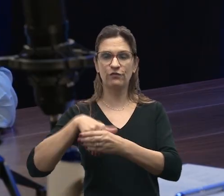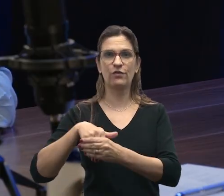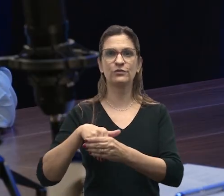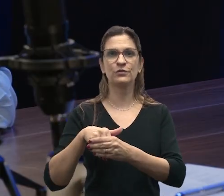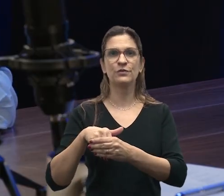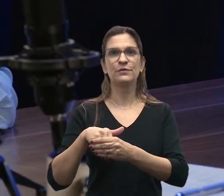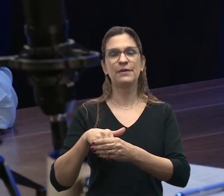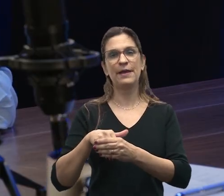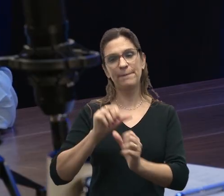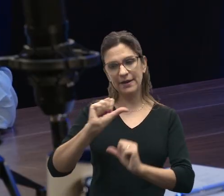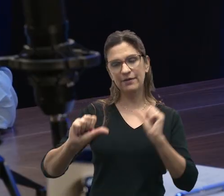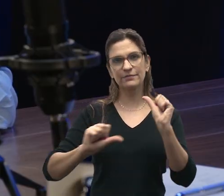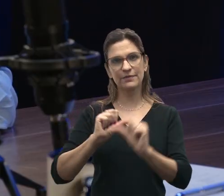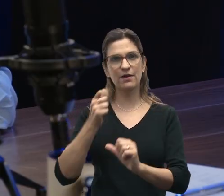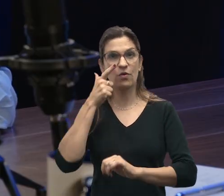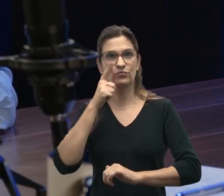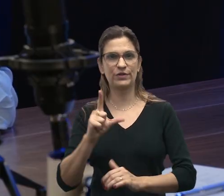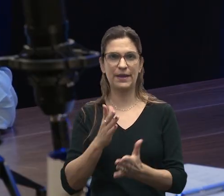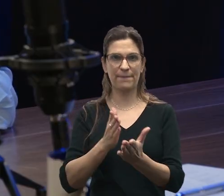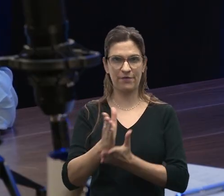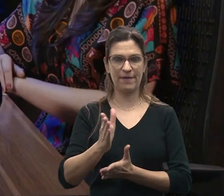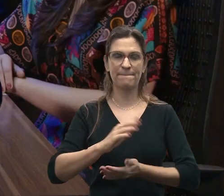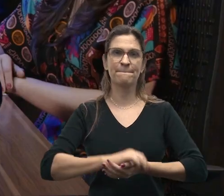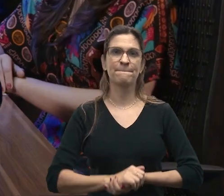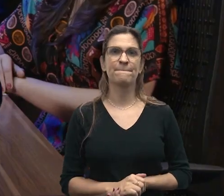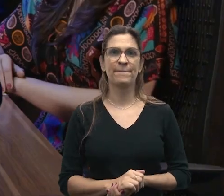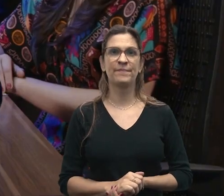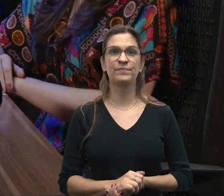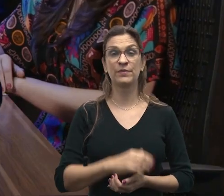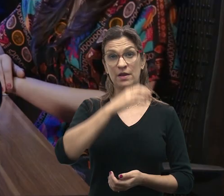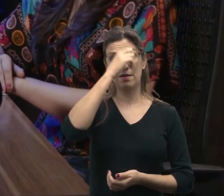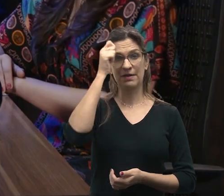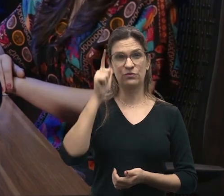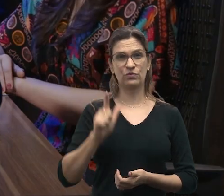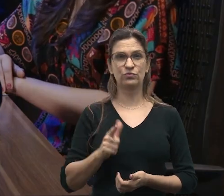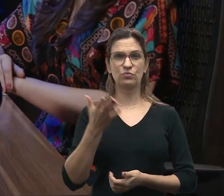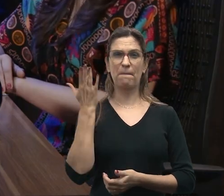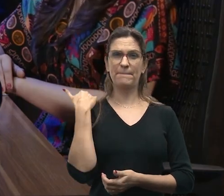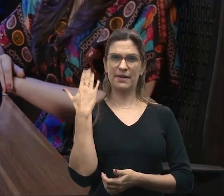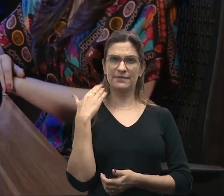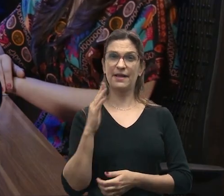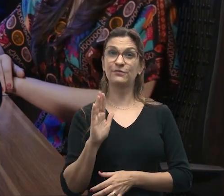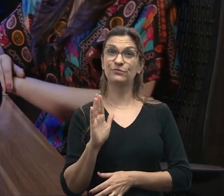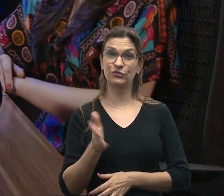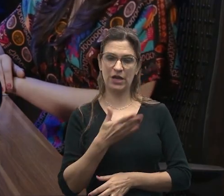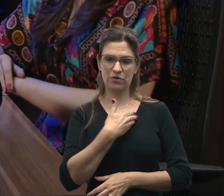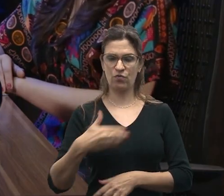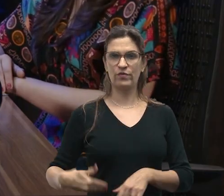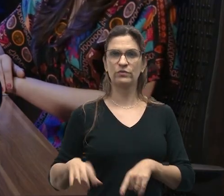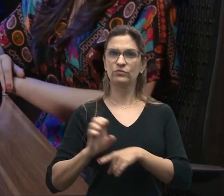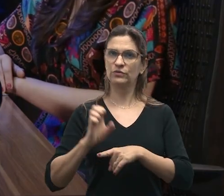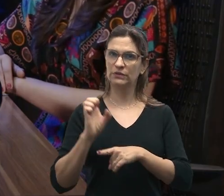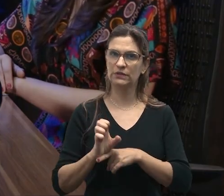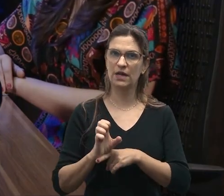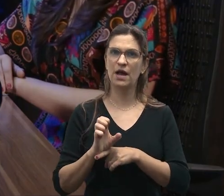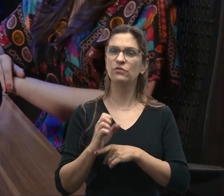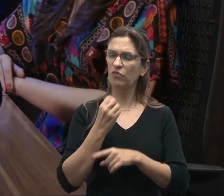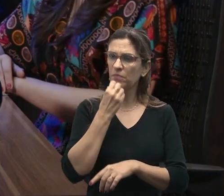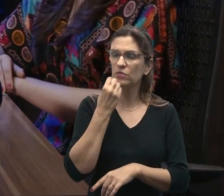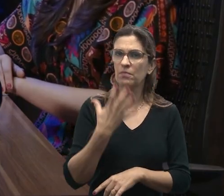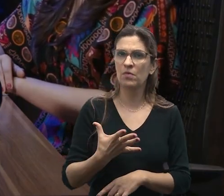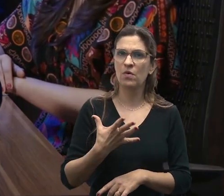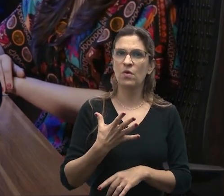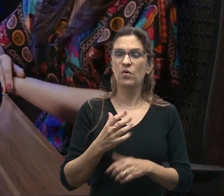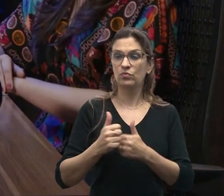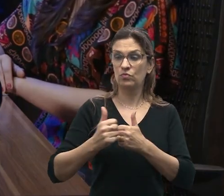alteração. Mato Grosso do Sul já teve essa jornada e funcionou super bem o governo do Estado. Todos os órgãos da Justiça funcionam em horário